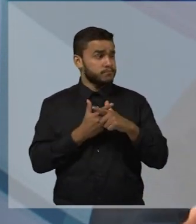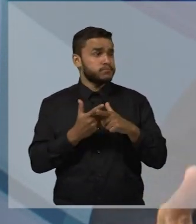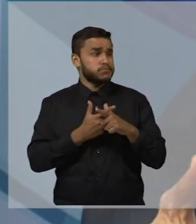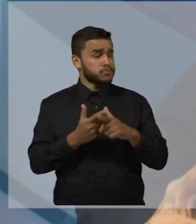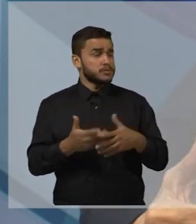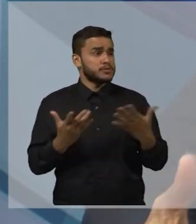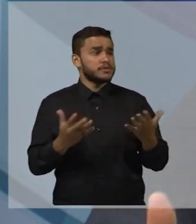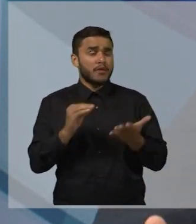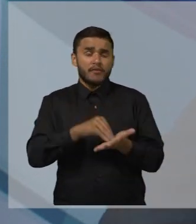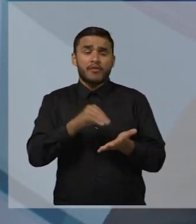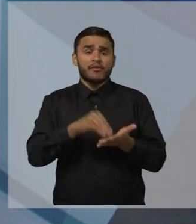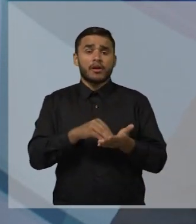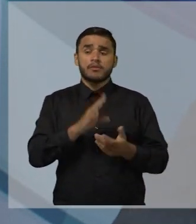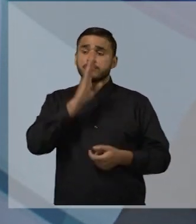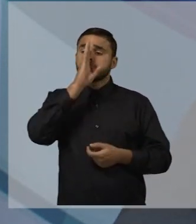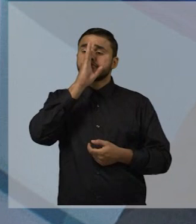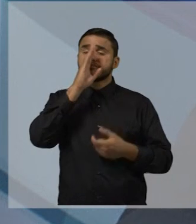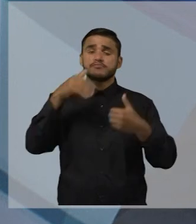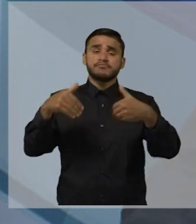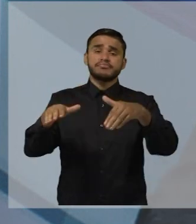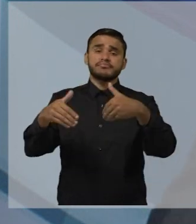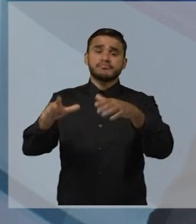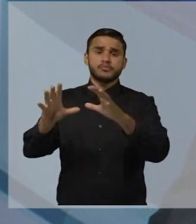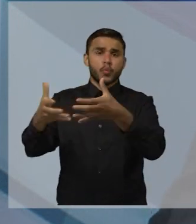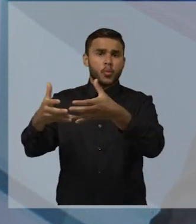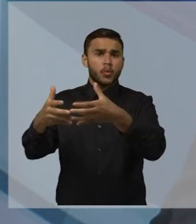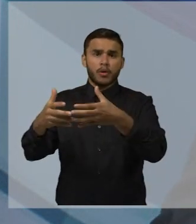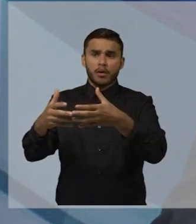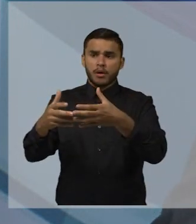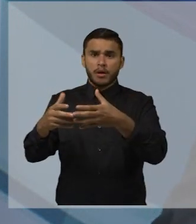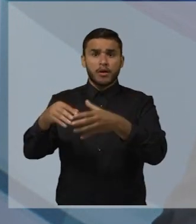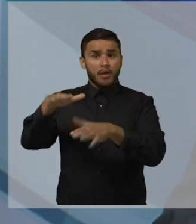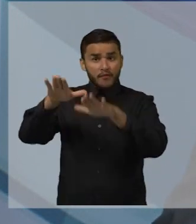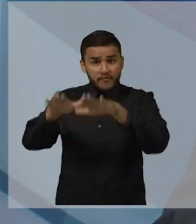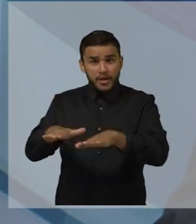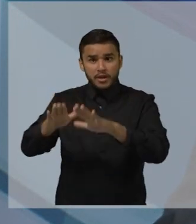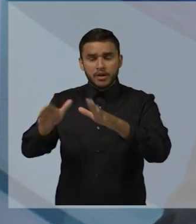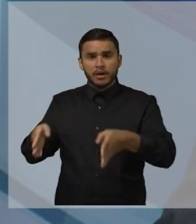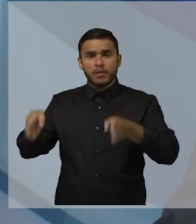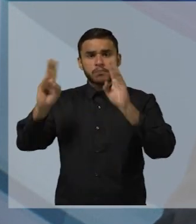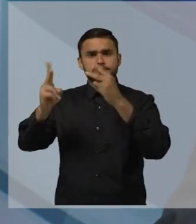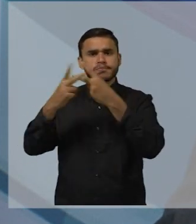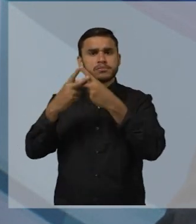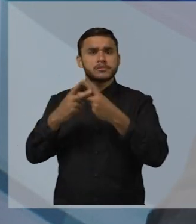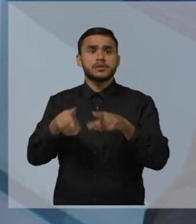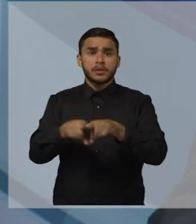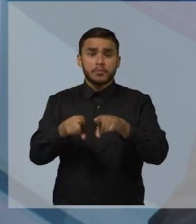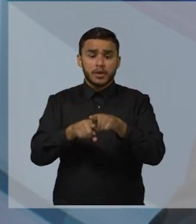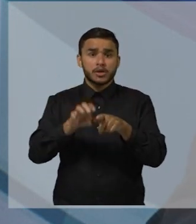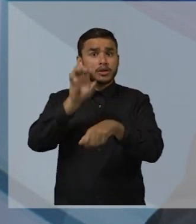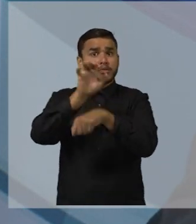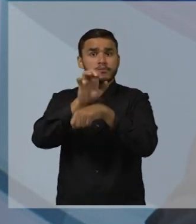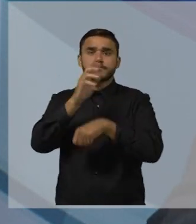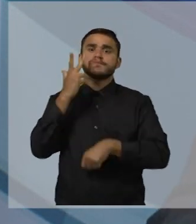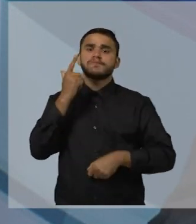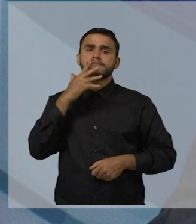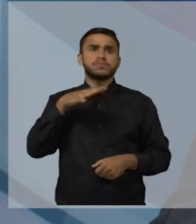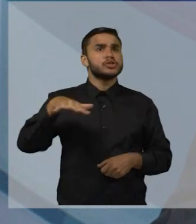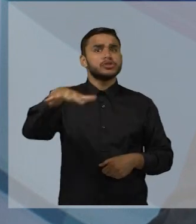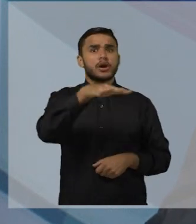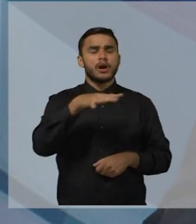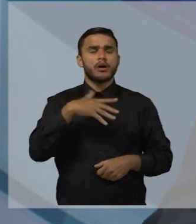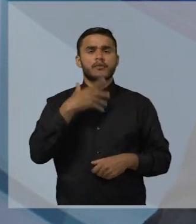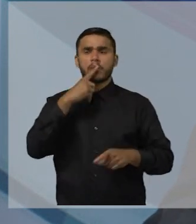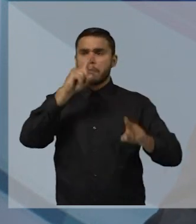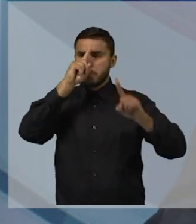de efetivo combate às organizações criminosas que se instalaram no Ceará já há algum tempo.